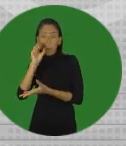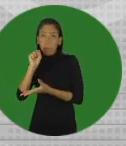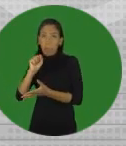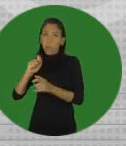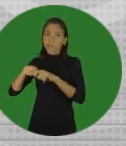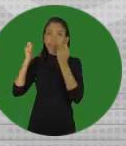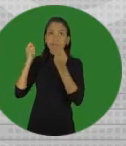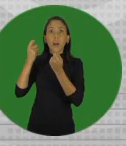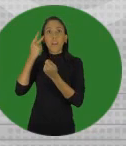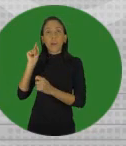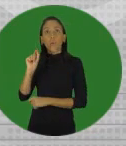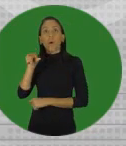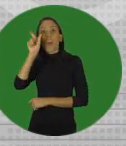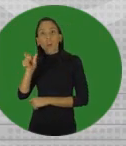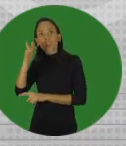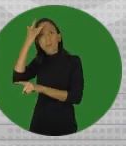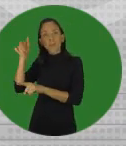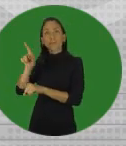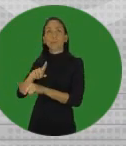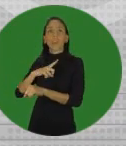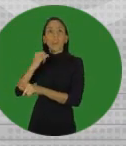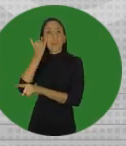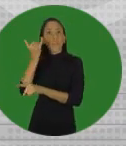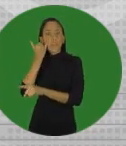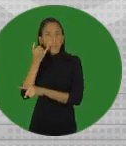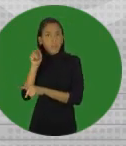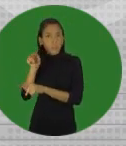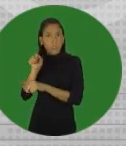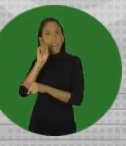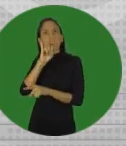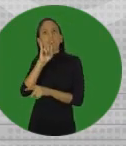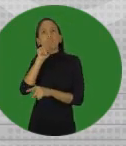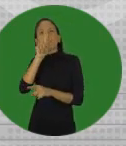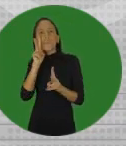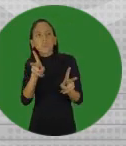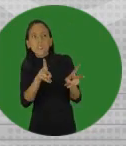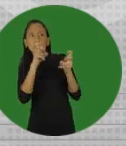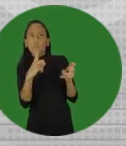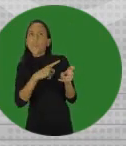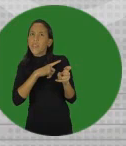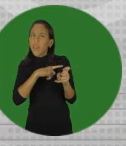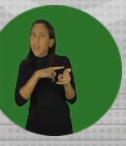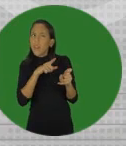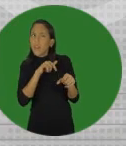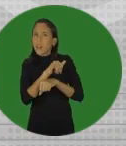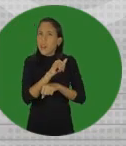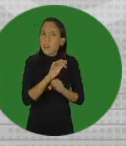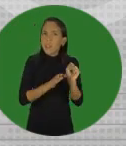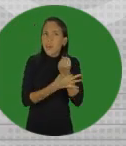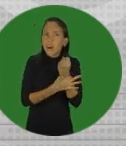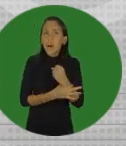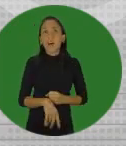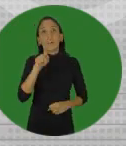ao titular de um dado pessoal. E o que fazer caso identifique um incidente de segurança? Verifique